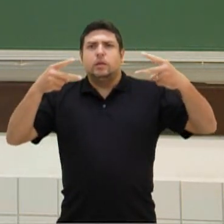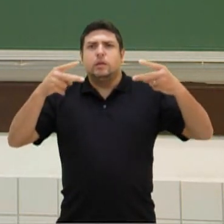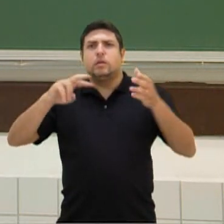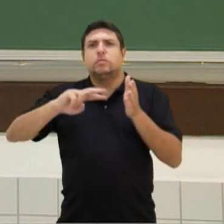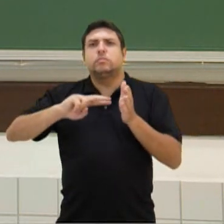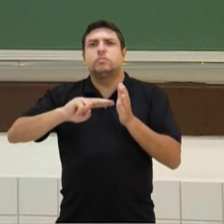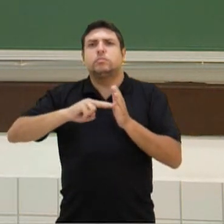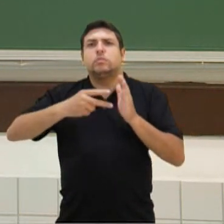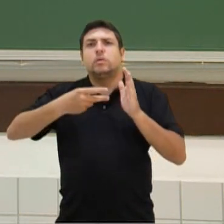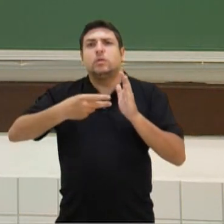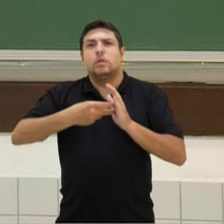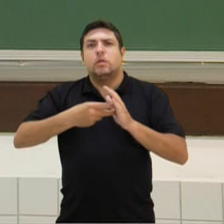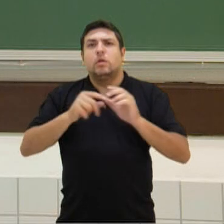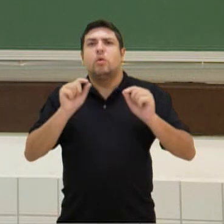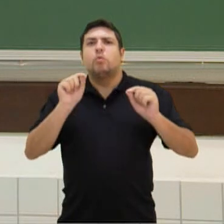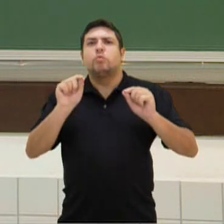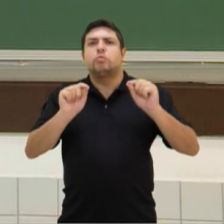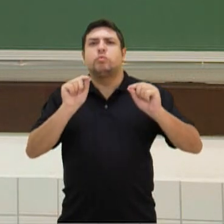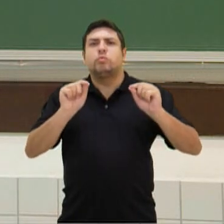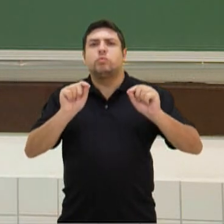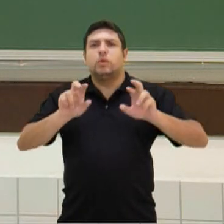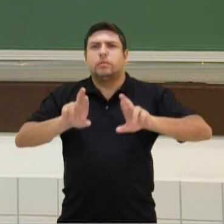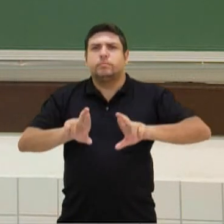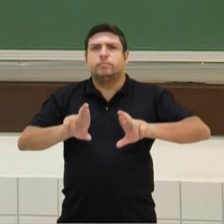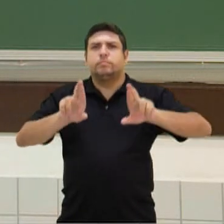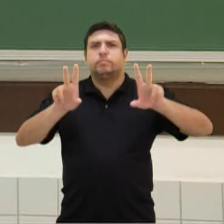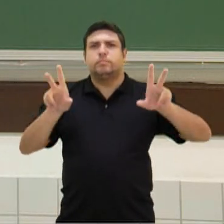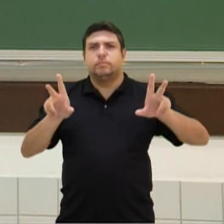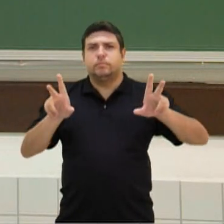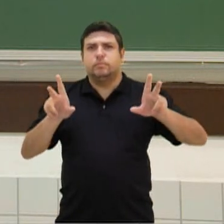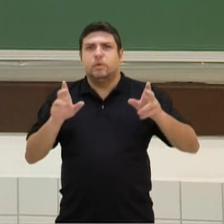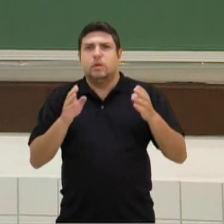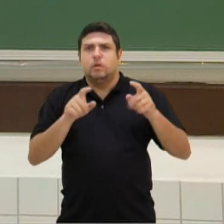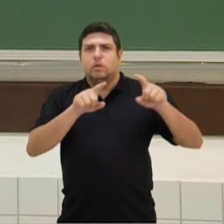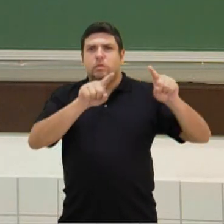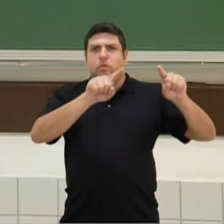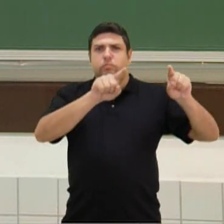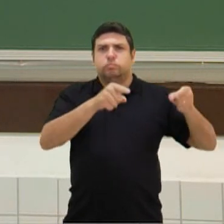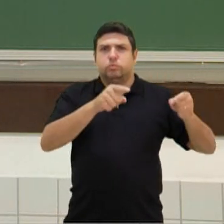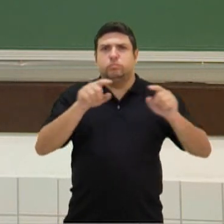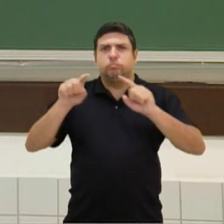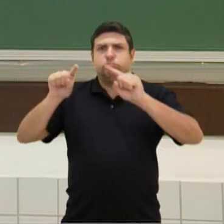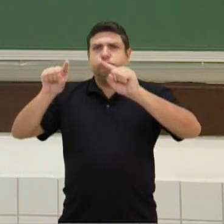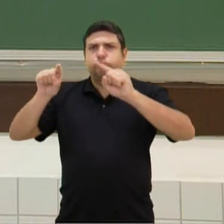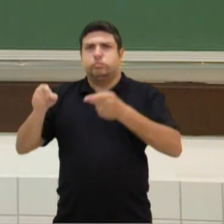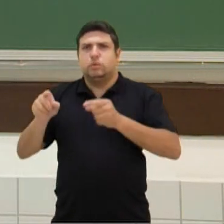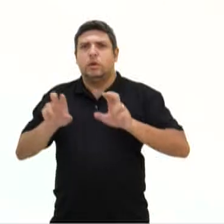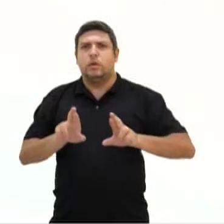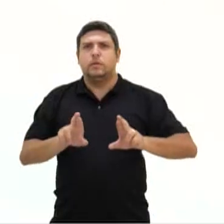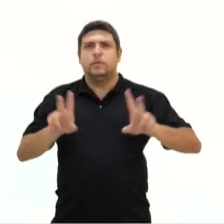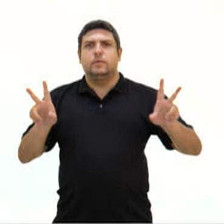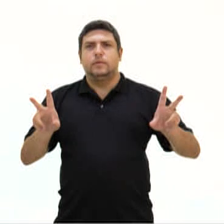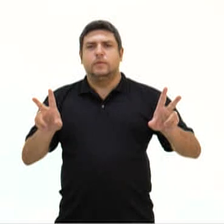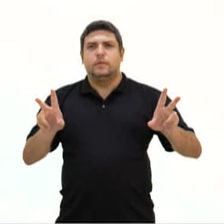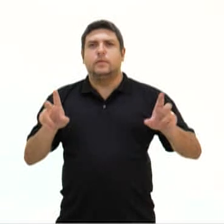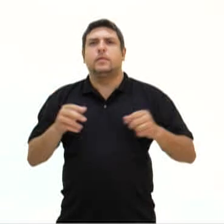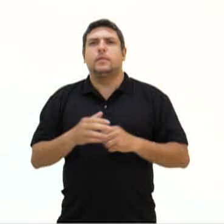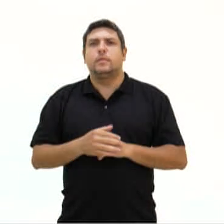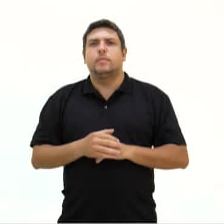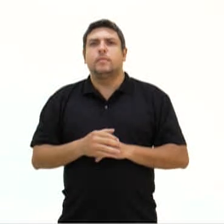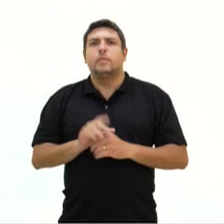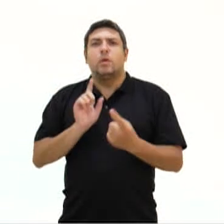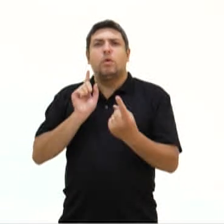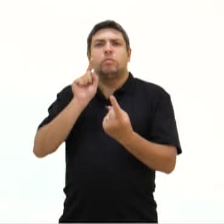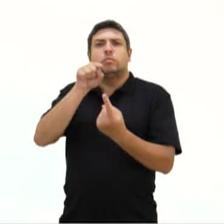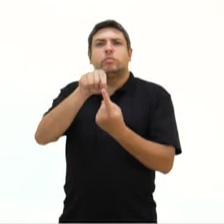uma desigualdade entre duas expressões matemáticas. O